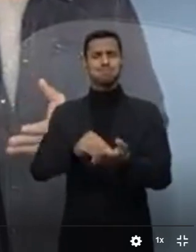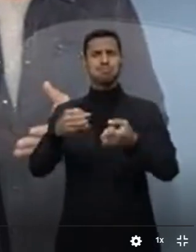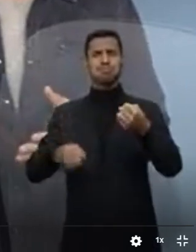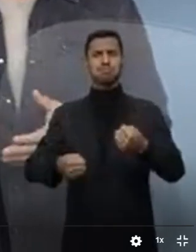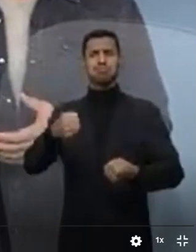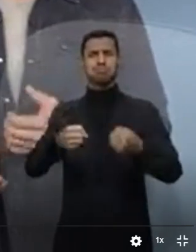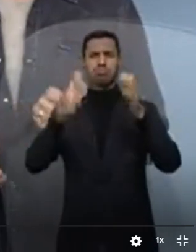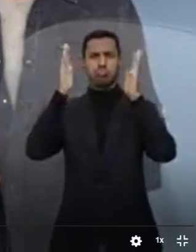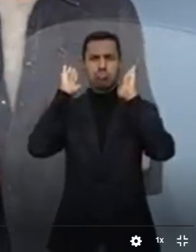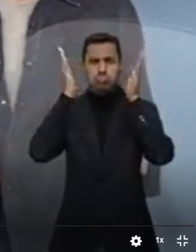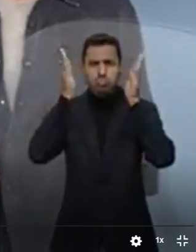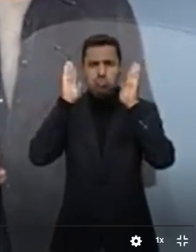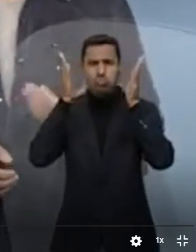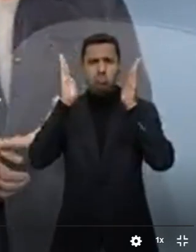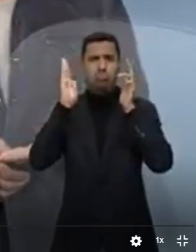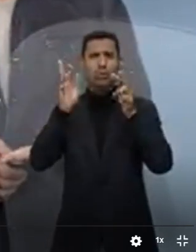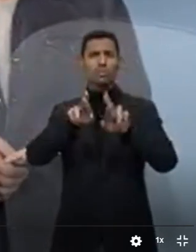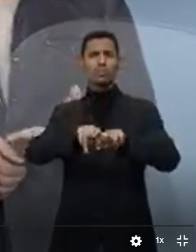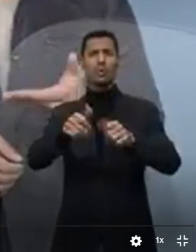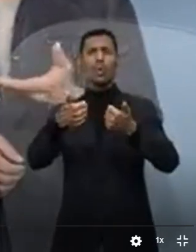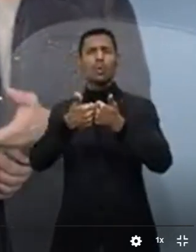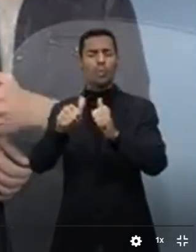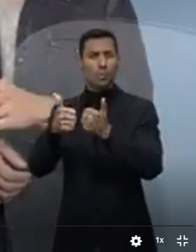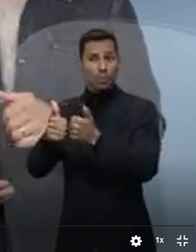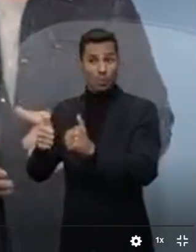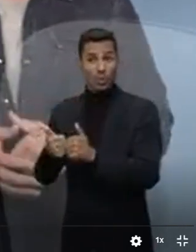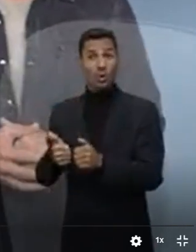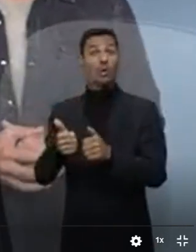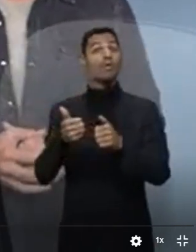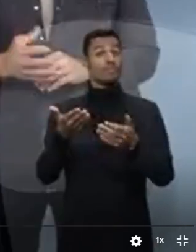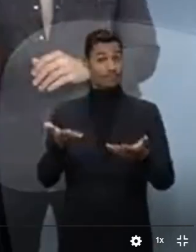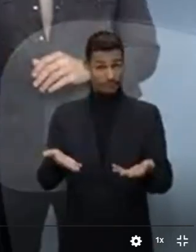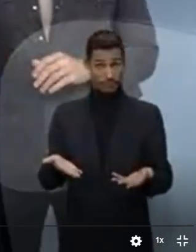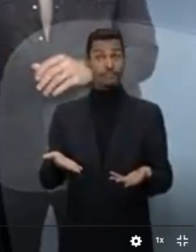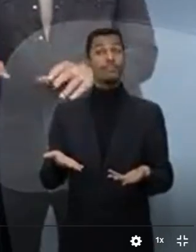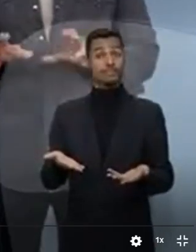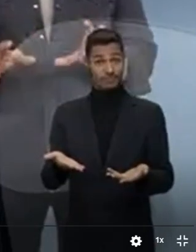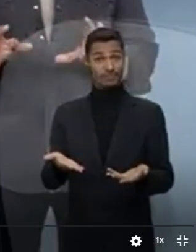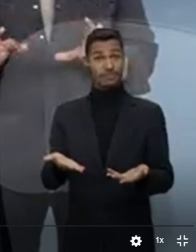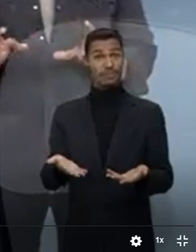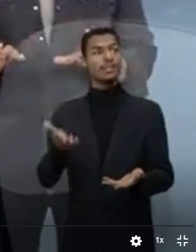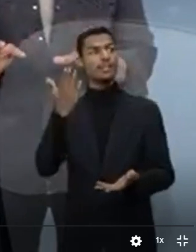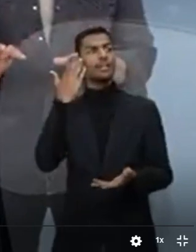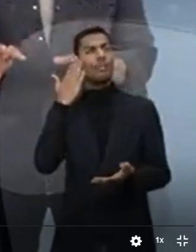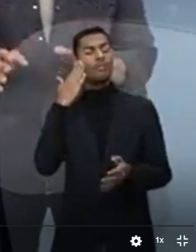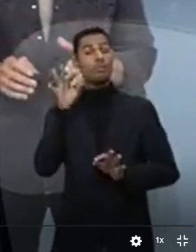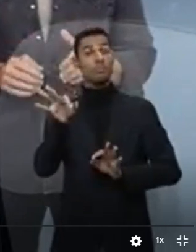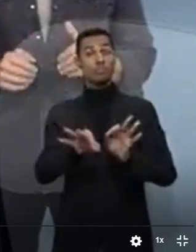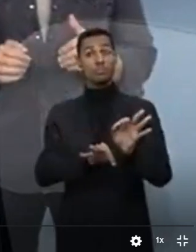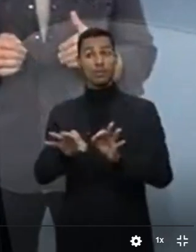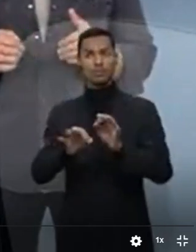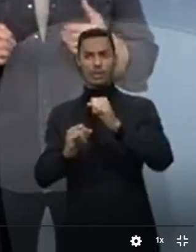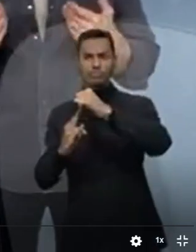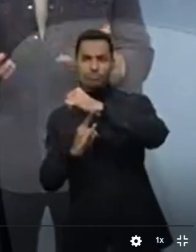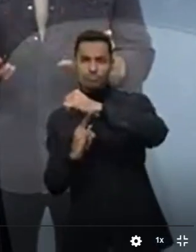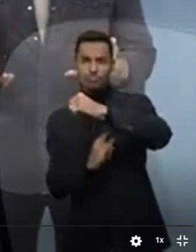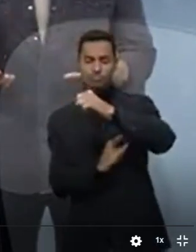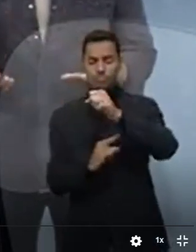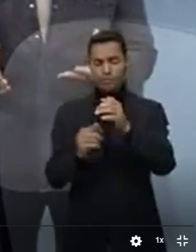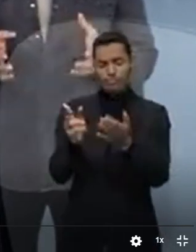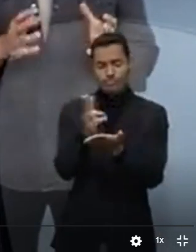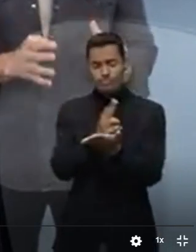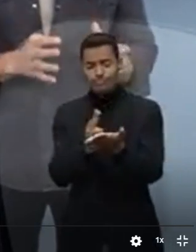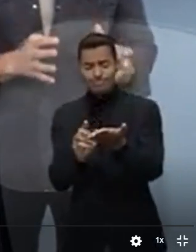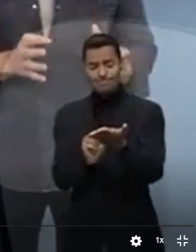objetos pesados como carros, ônibus, trens e caminhões. Então, na hora de projetá-las, é preciso